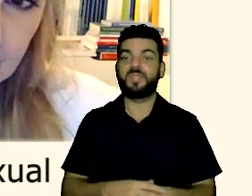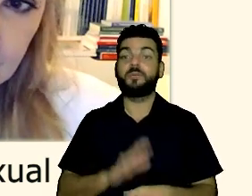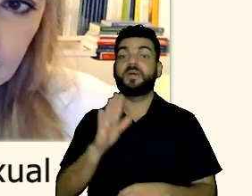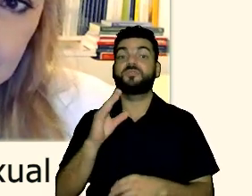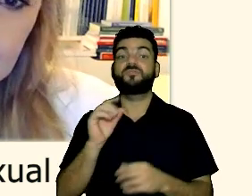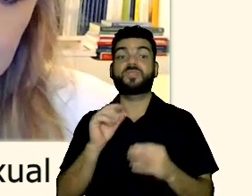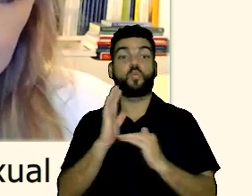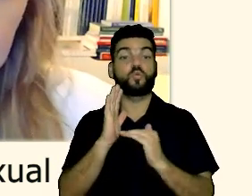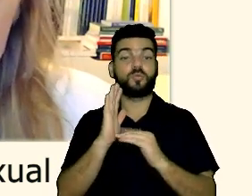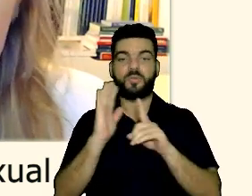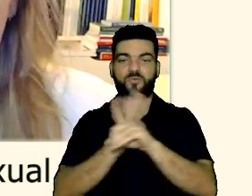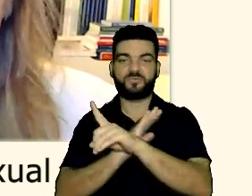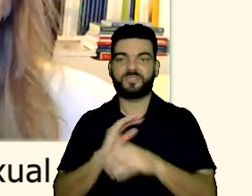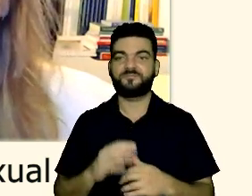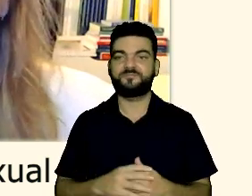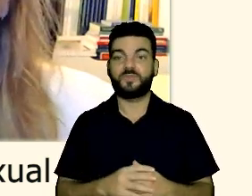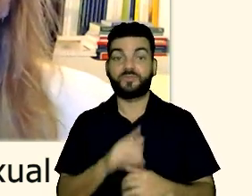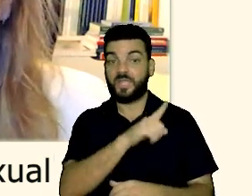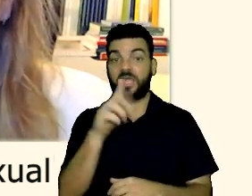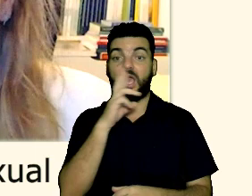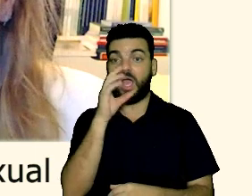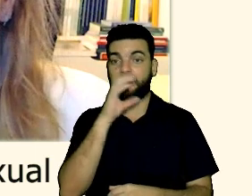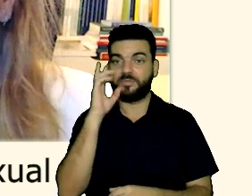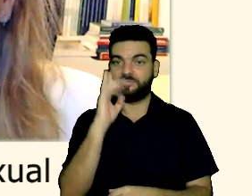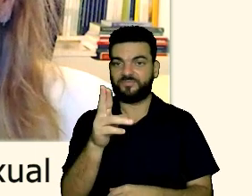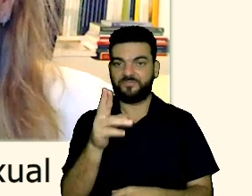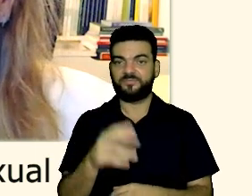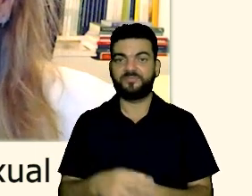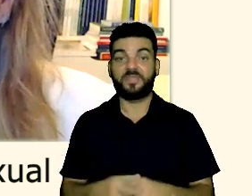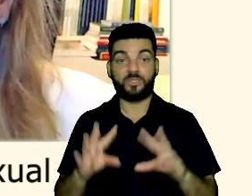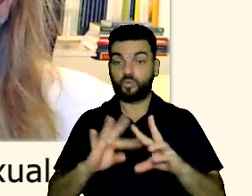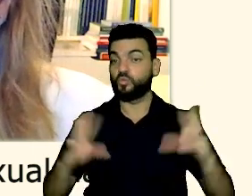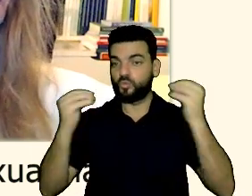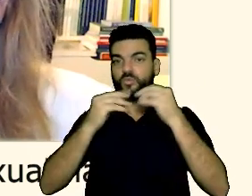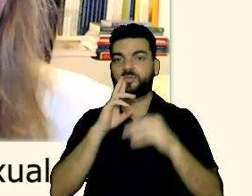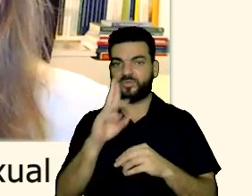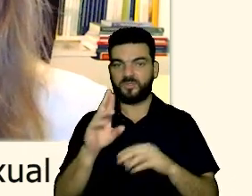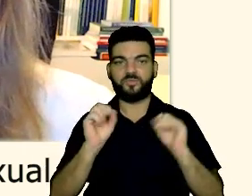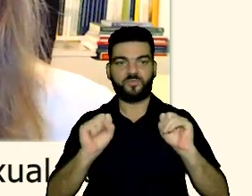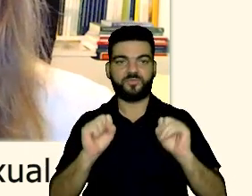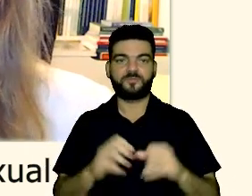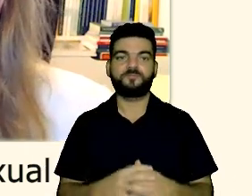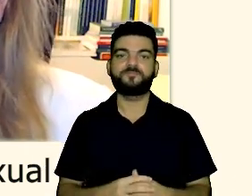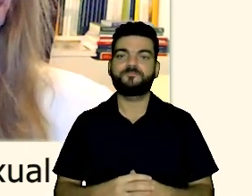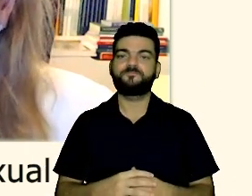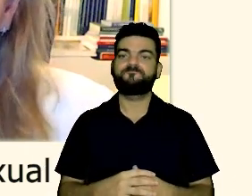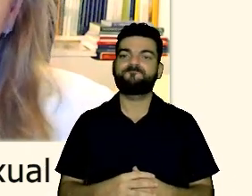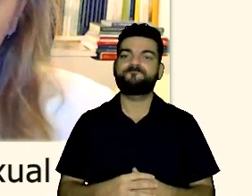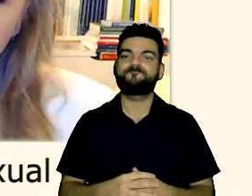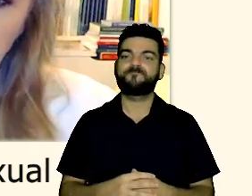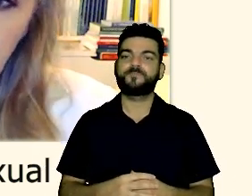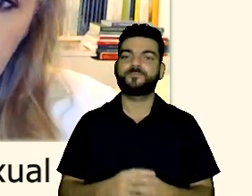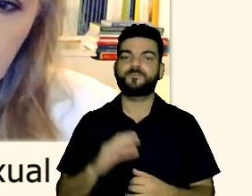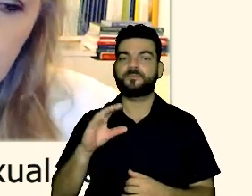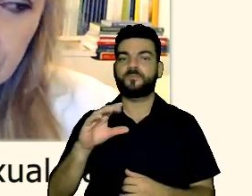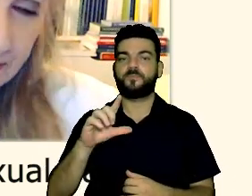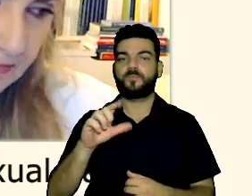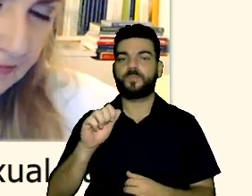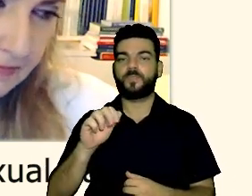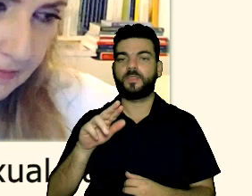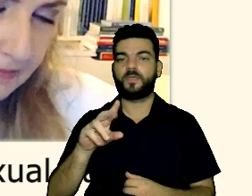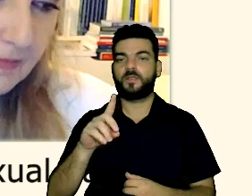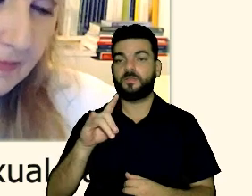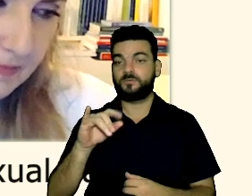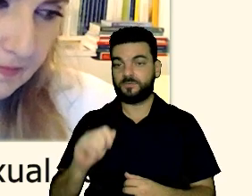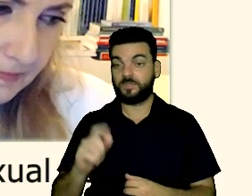Nós temos aqui uma última pergunta no chat, que já estamos estourando bem o horário, então eu vou pedir, por favor, uma